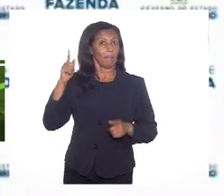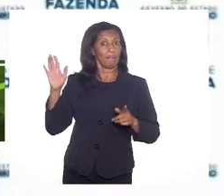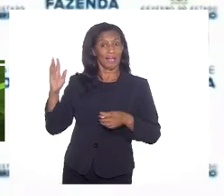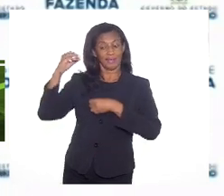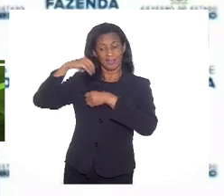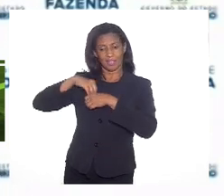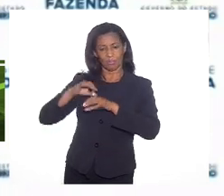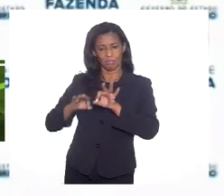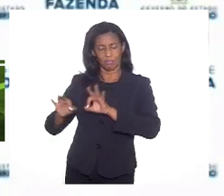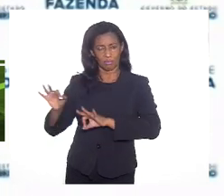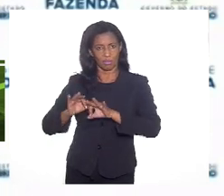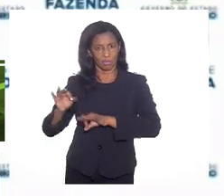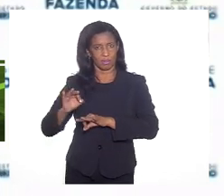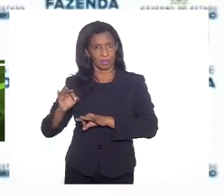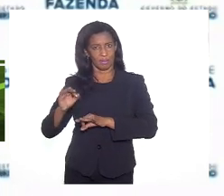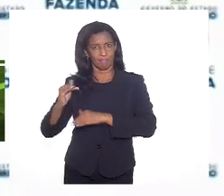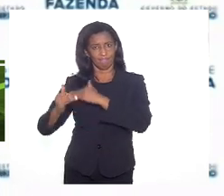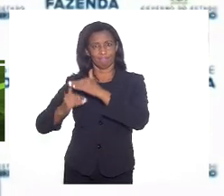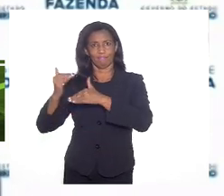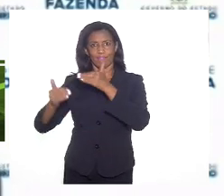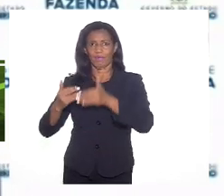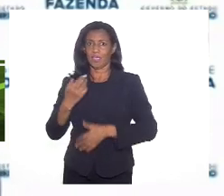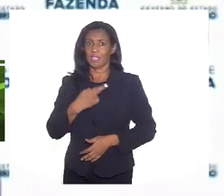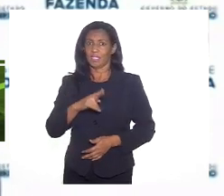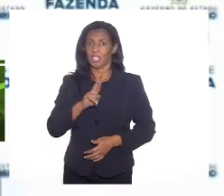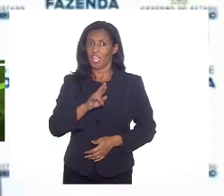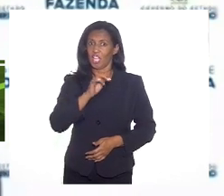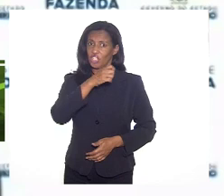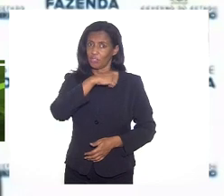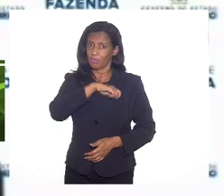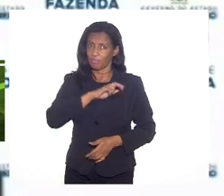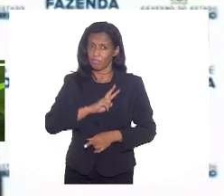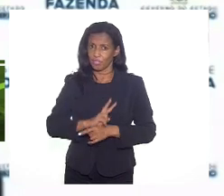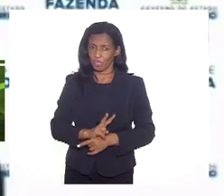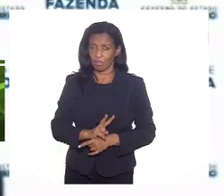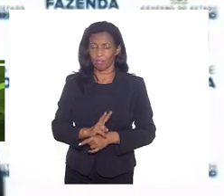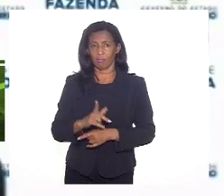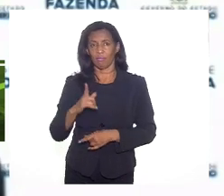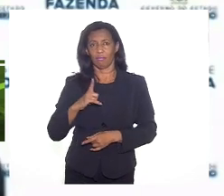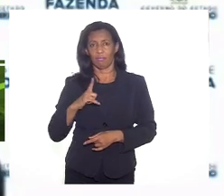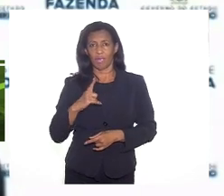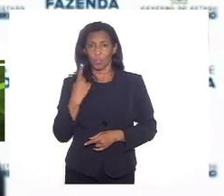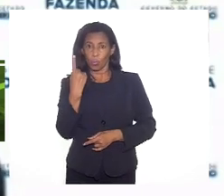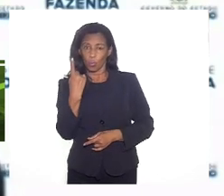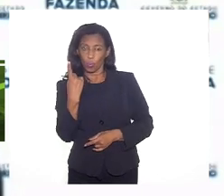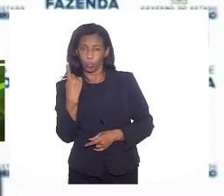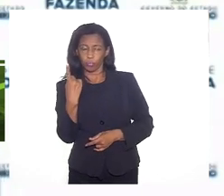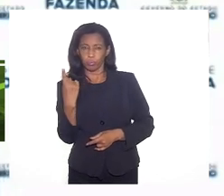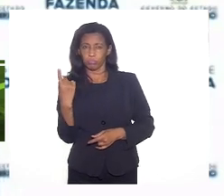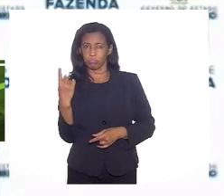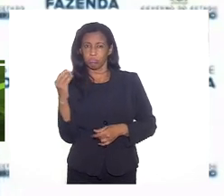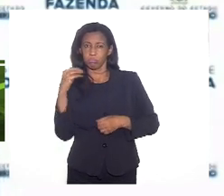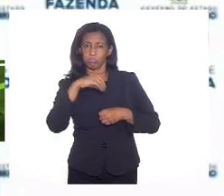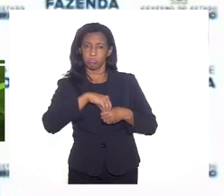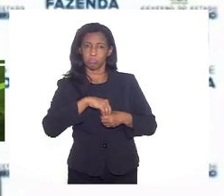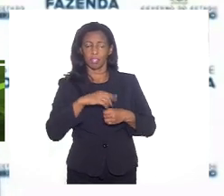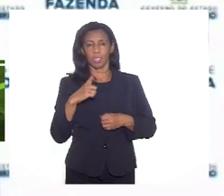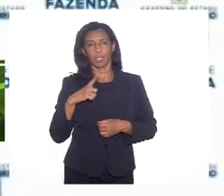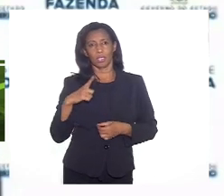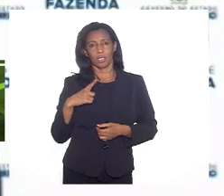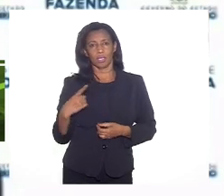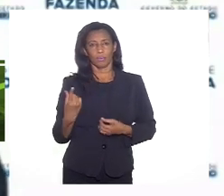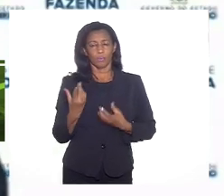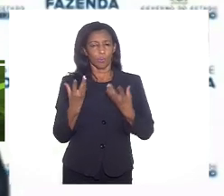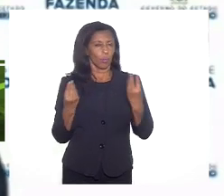dentro do plano. Esse novo regime de recuperação fiscal tem um componente que tem passado muito